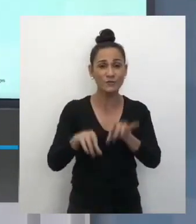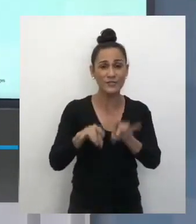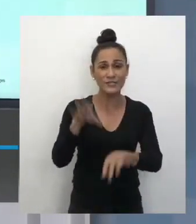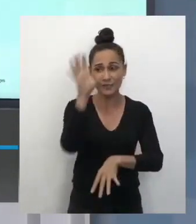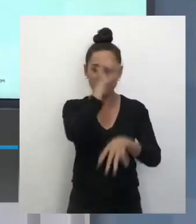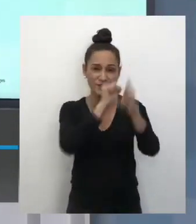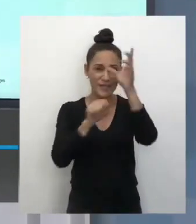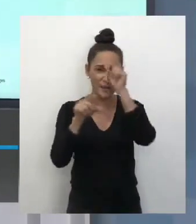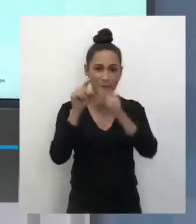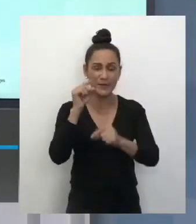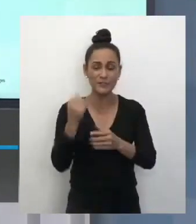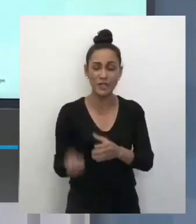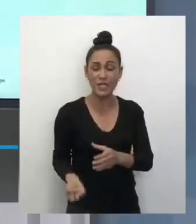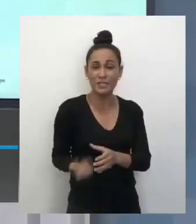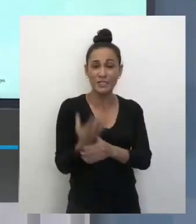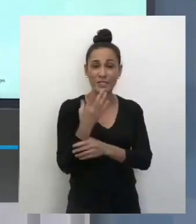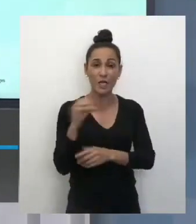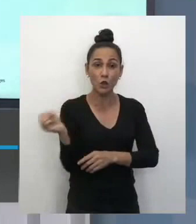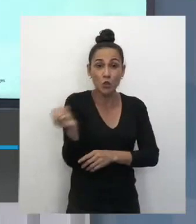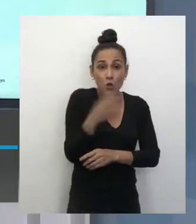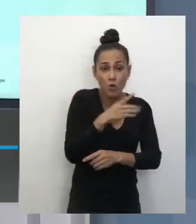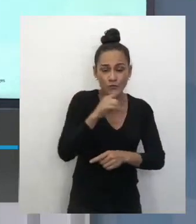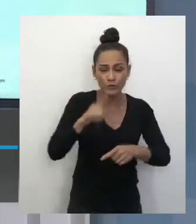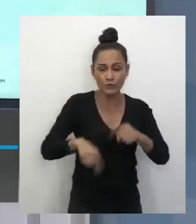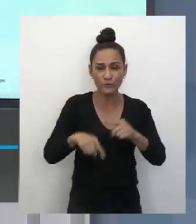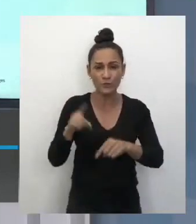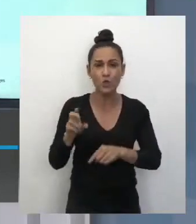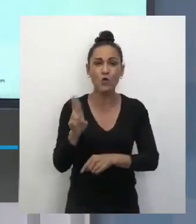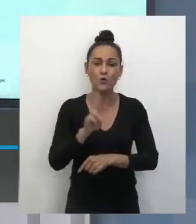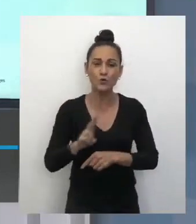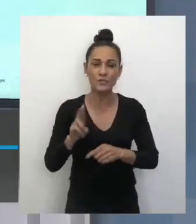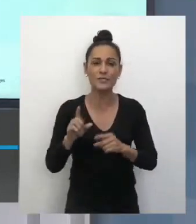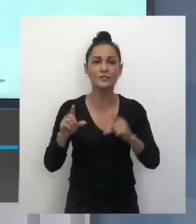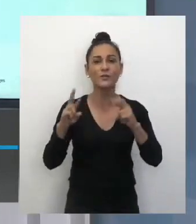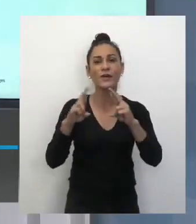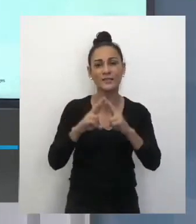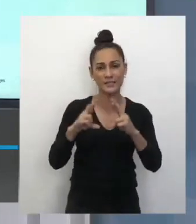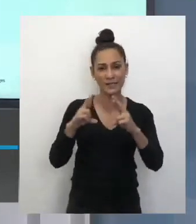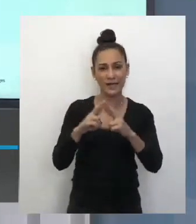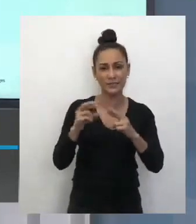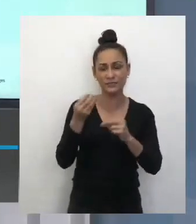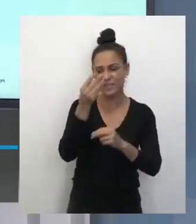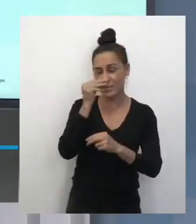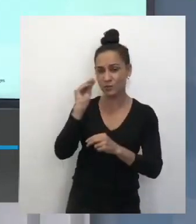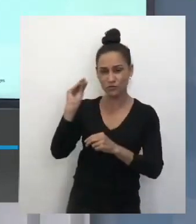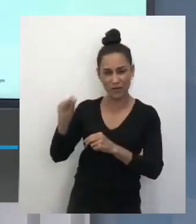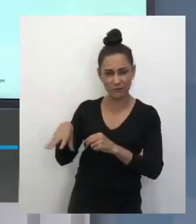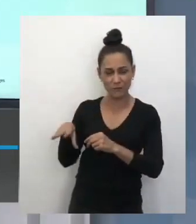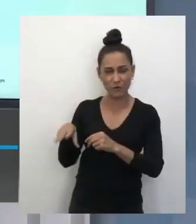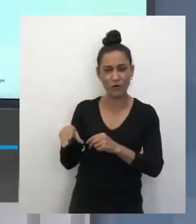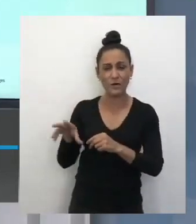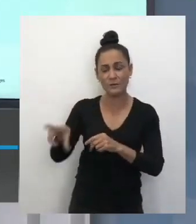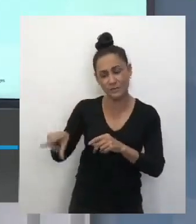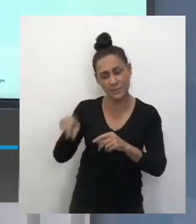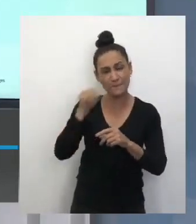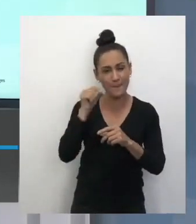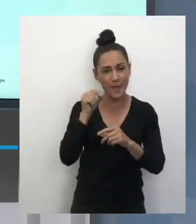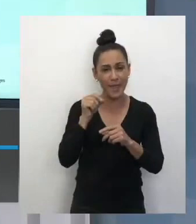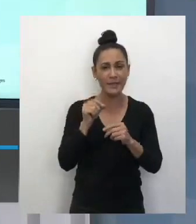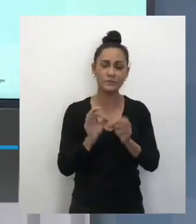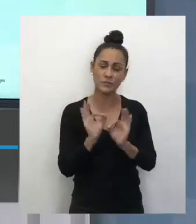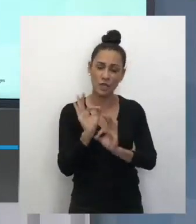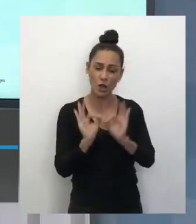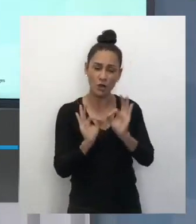aprende a fazer instrumentos musicais utilizando produtos recicláveis, aquilo que você vai jogar fora, né, que já não tem mais serventia, né, para